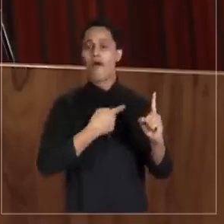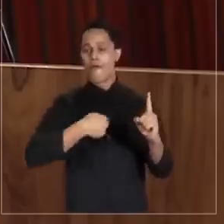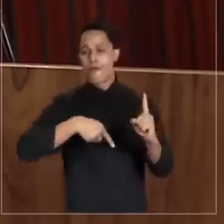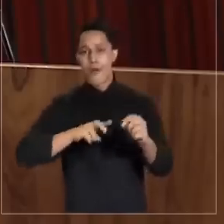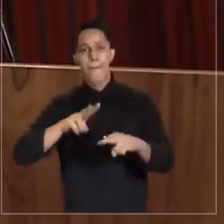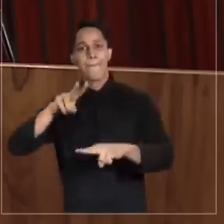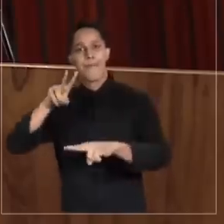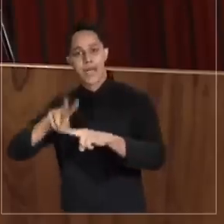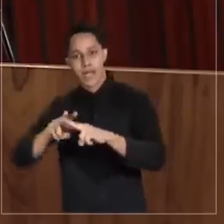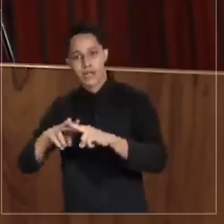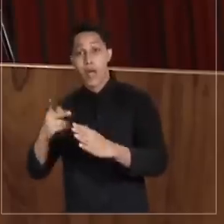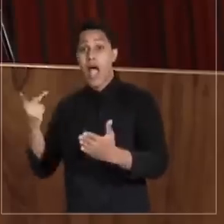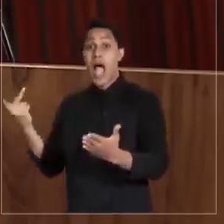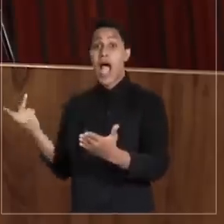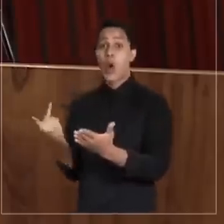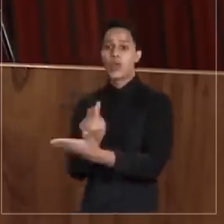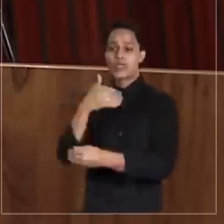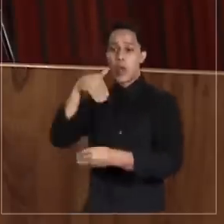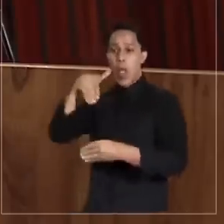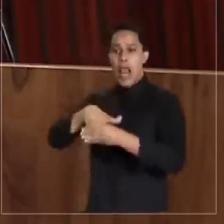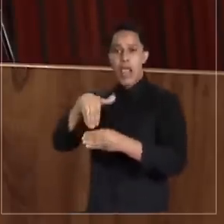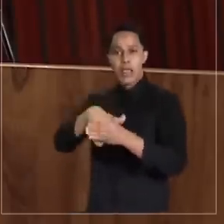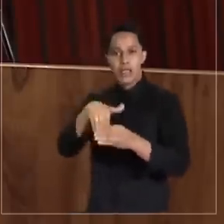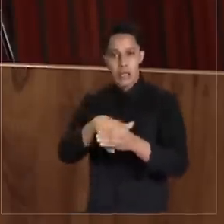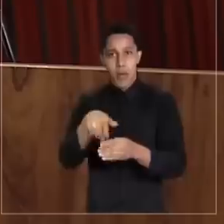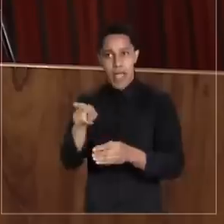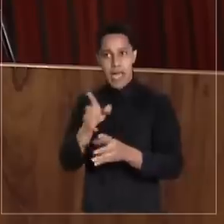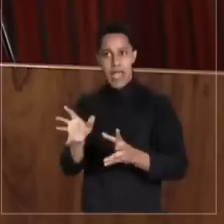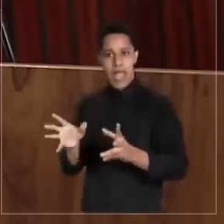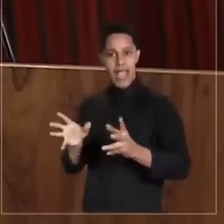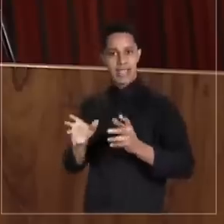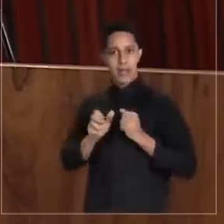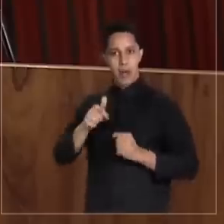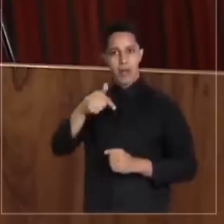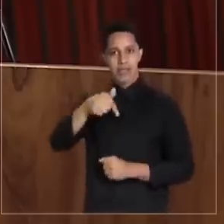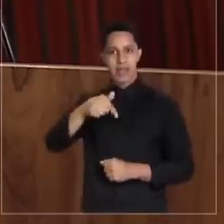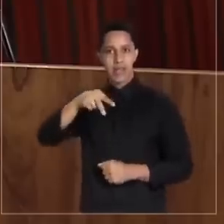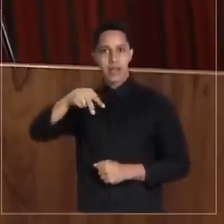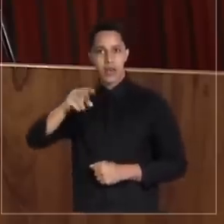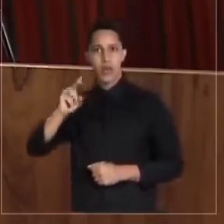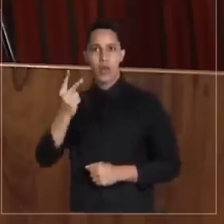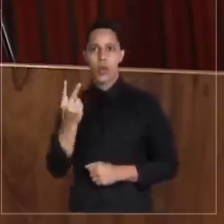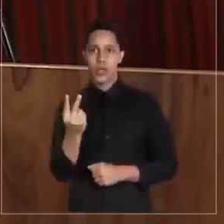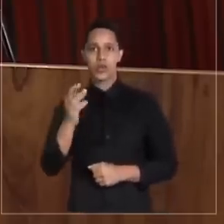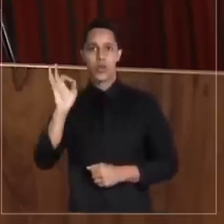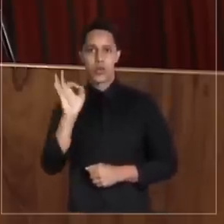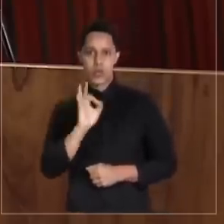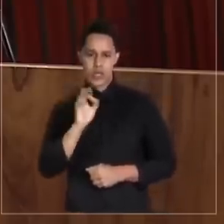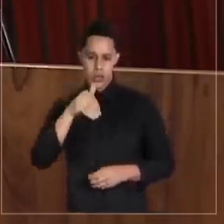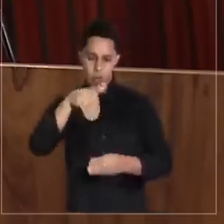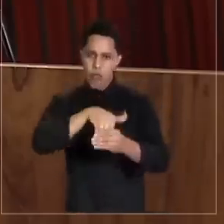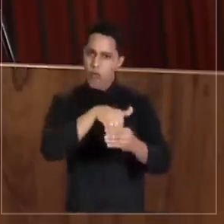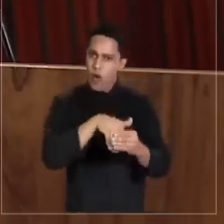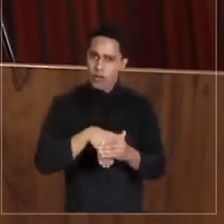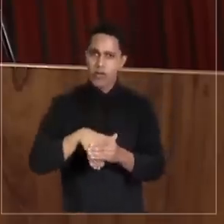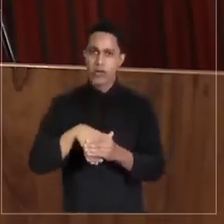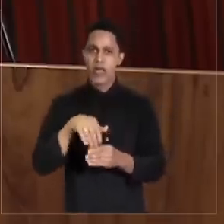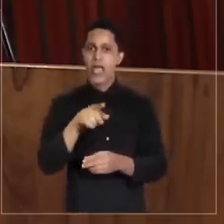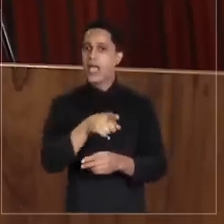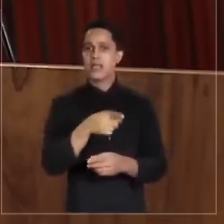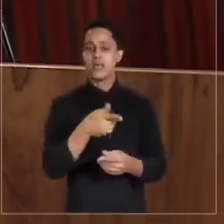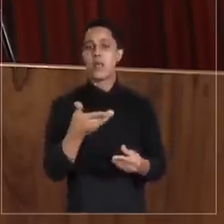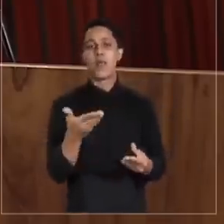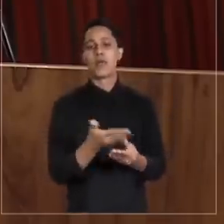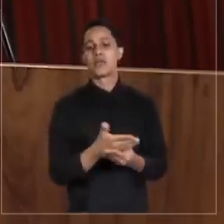preso. As eleições aconteceram, ele recebeu 72% dos votos. Este caso, que ficou